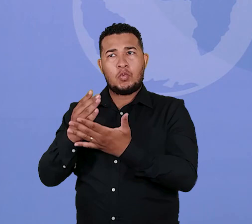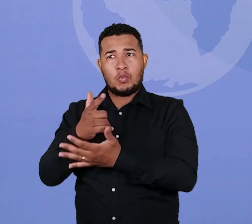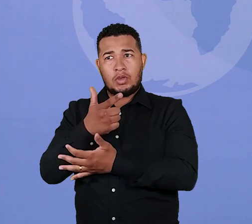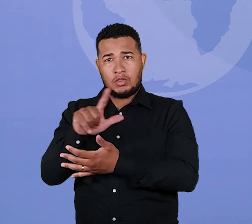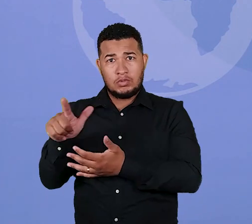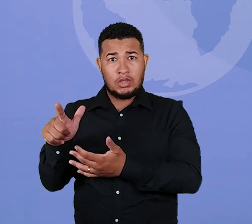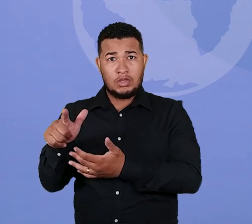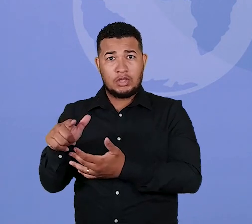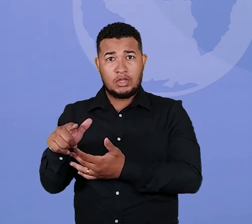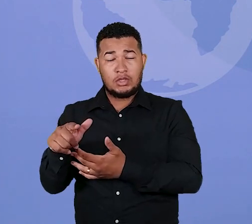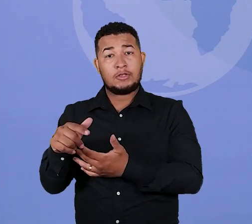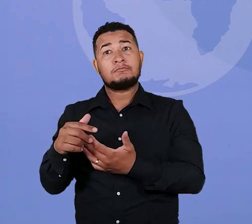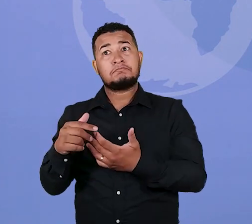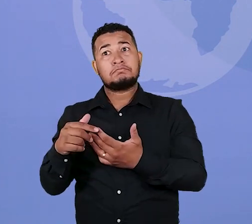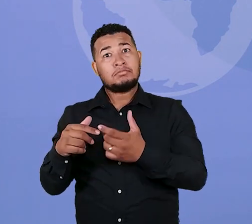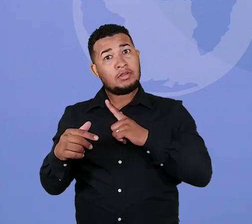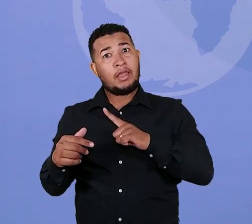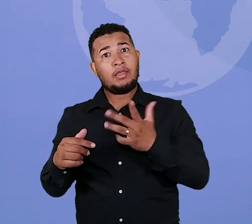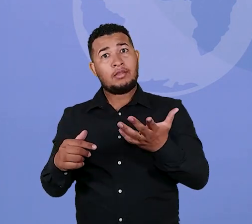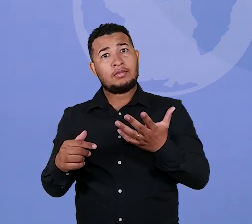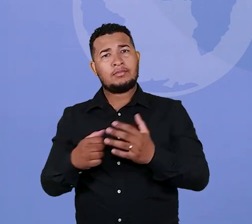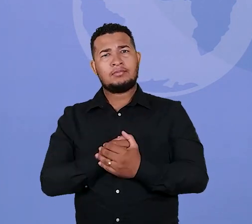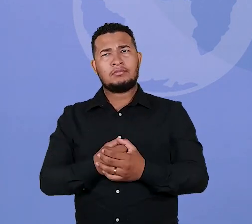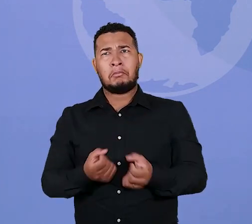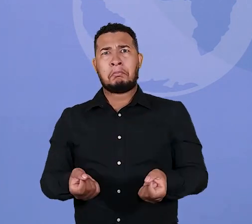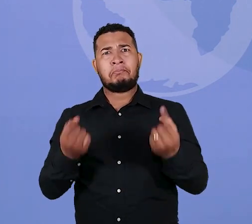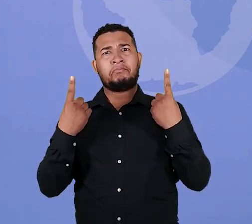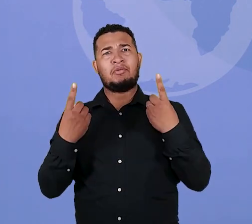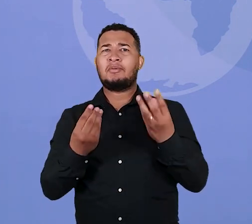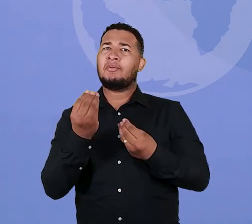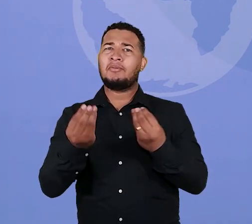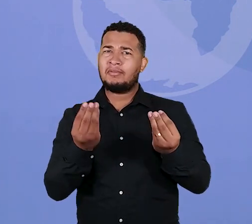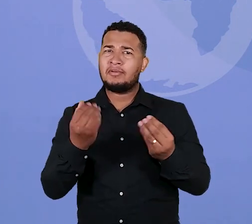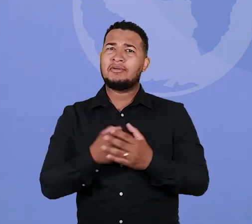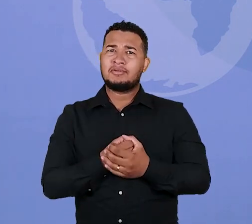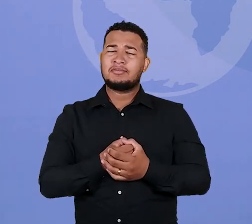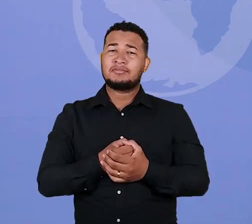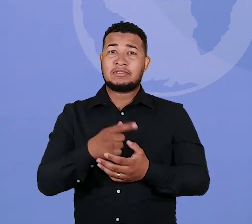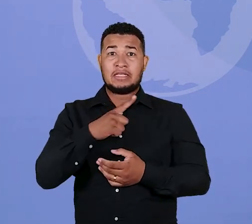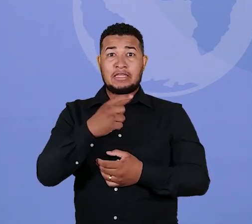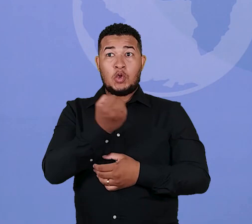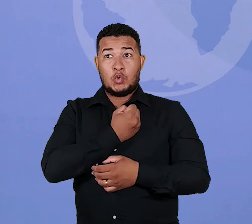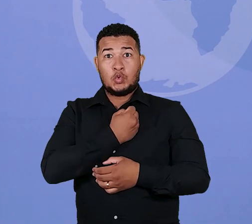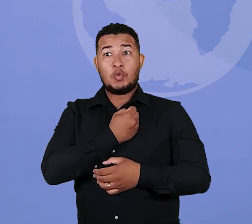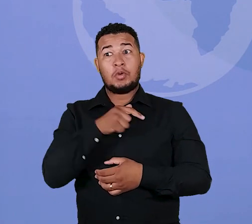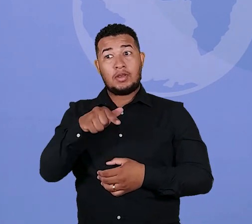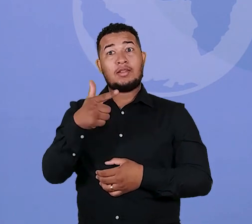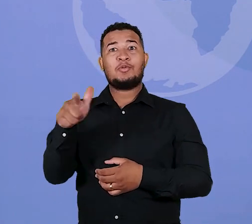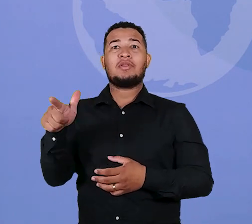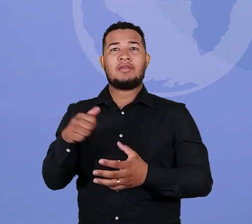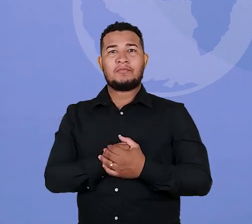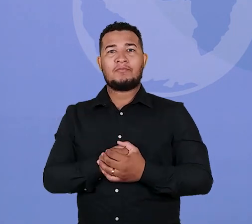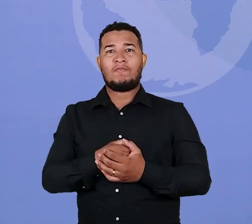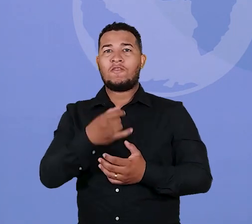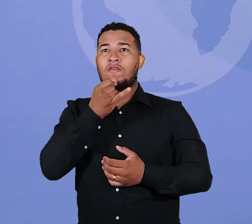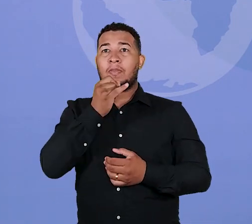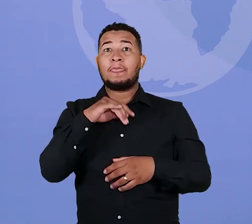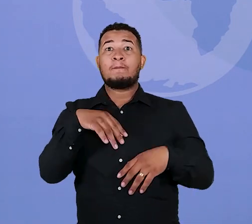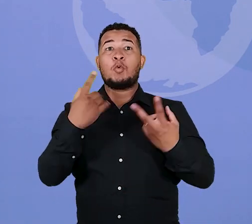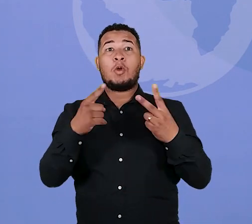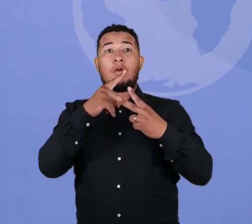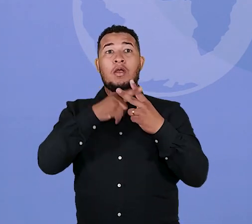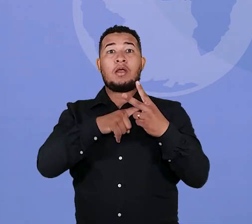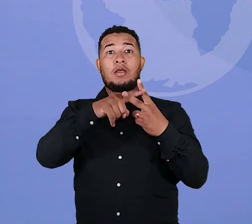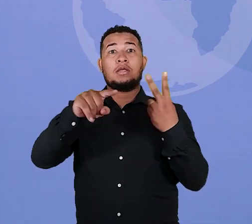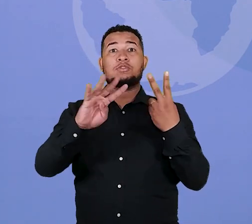existe? Pois é, existe. Como assim? Existe número que não existe. Exemplo, quanto é que é